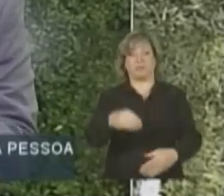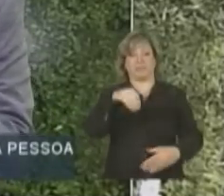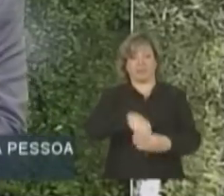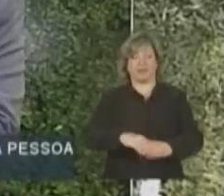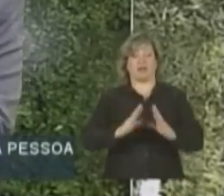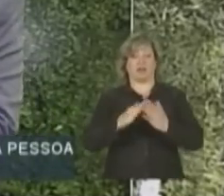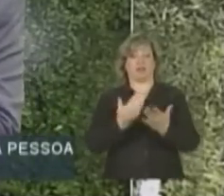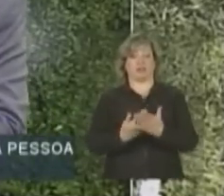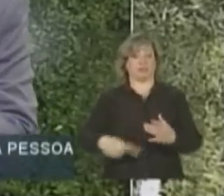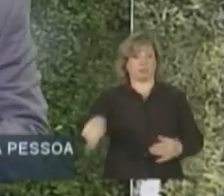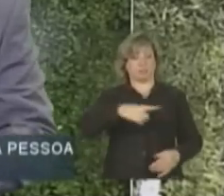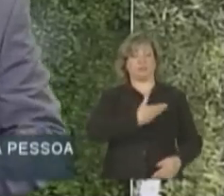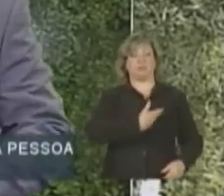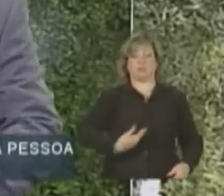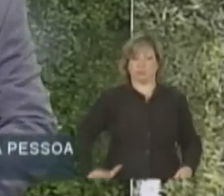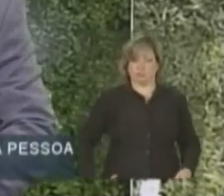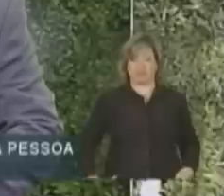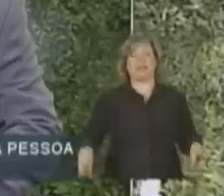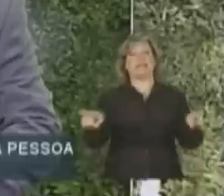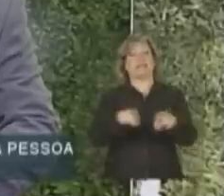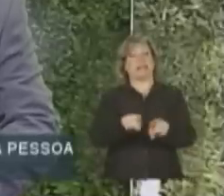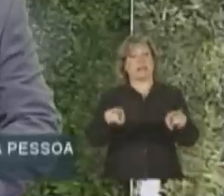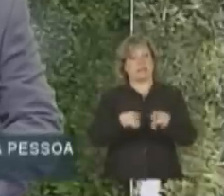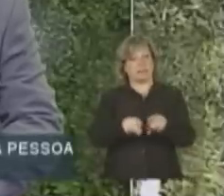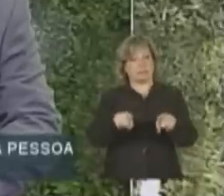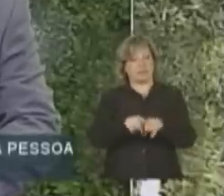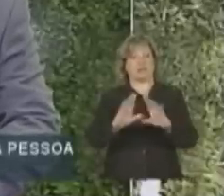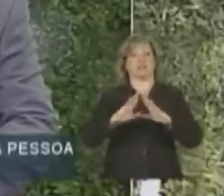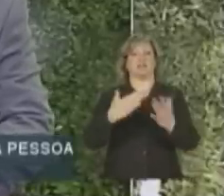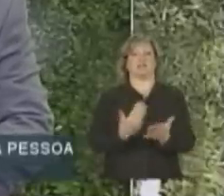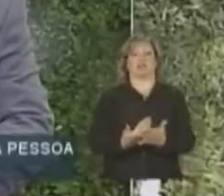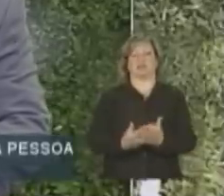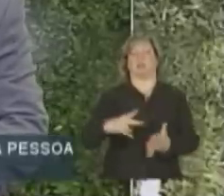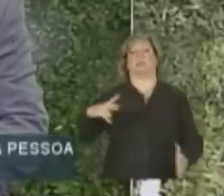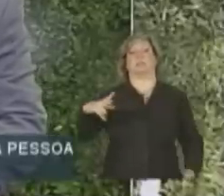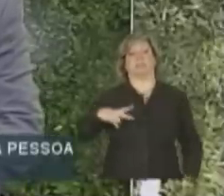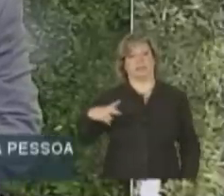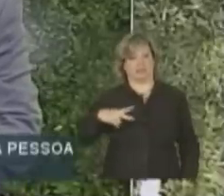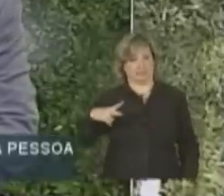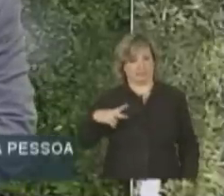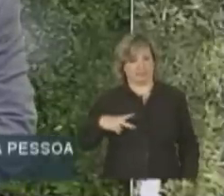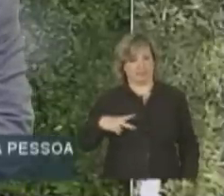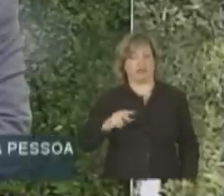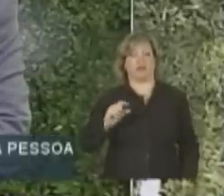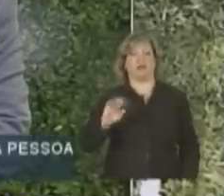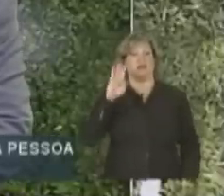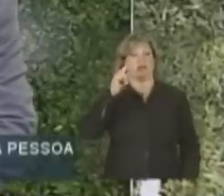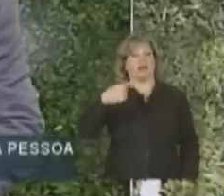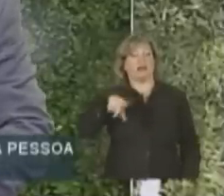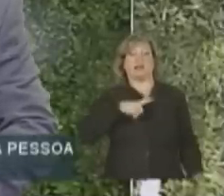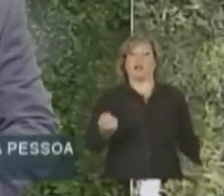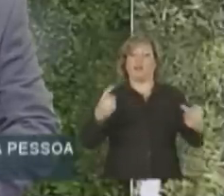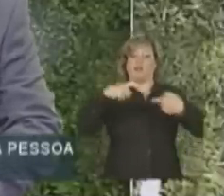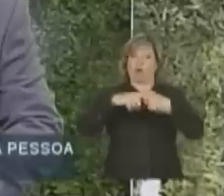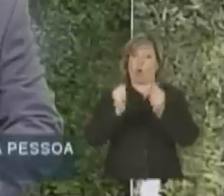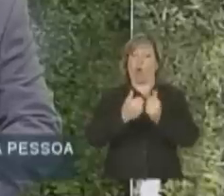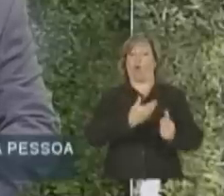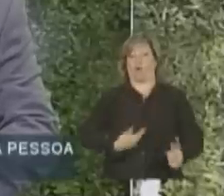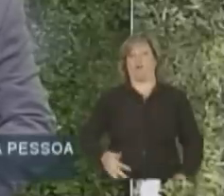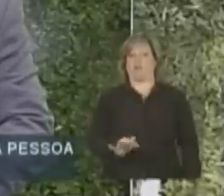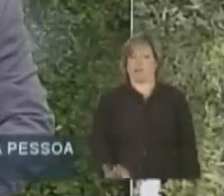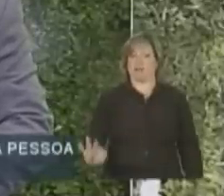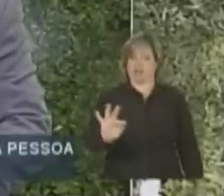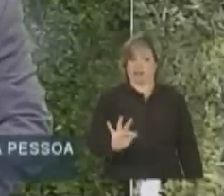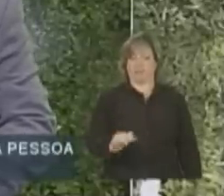escolas públicas e também nas escolas privadas, desde que estejam conveniadas com o governo federal.